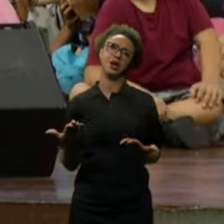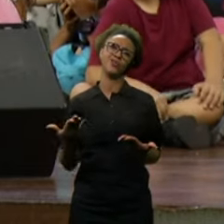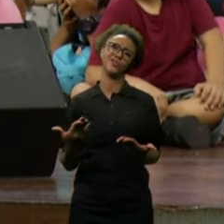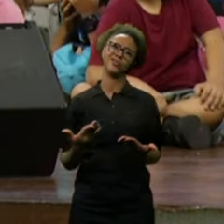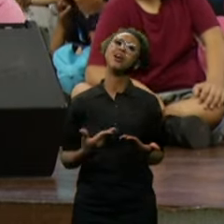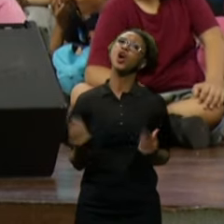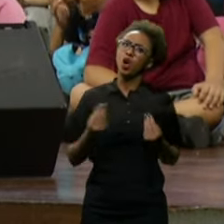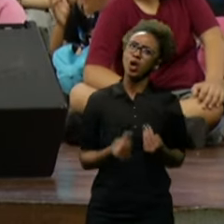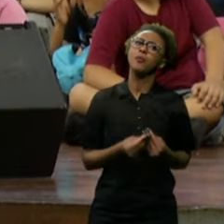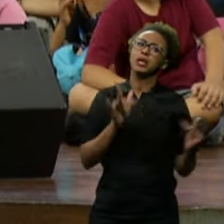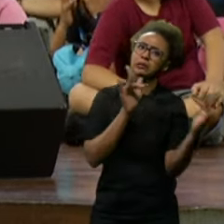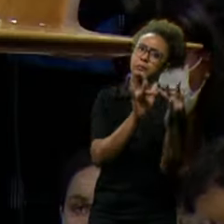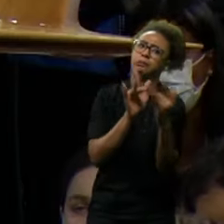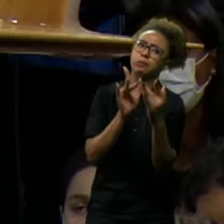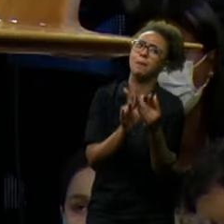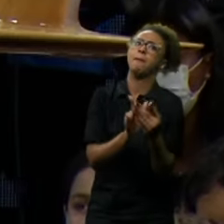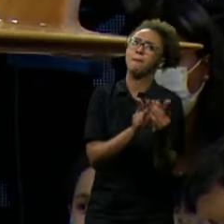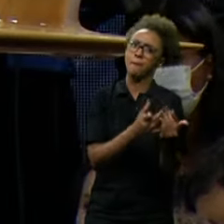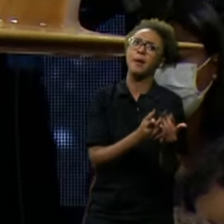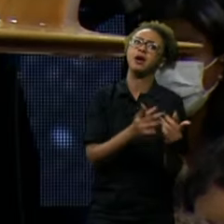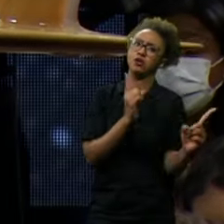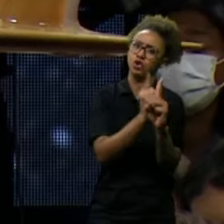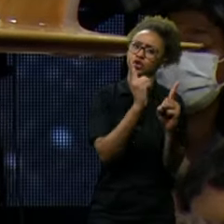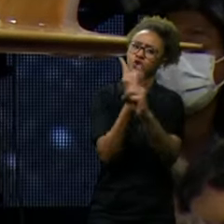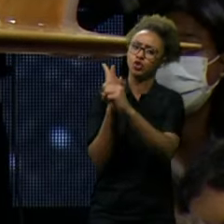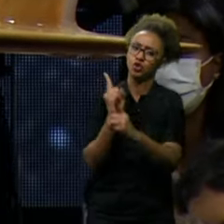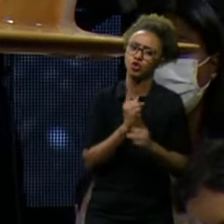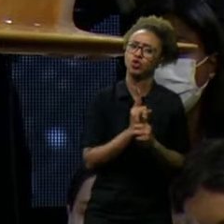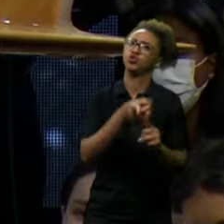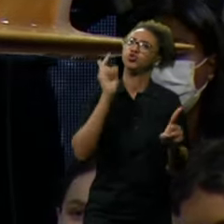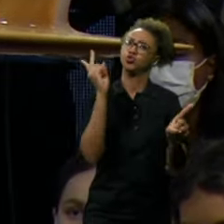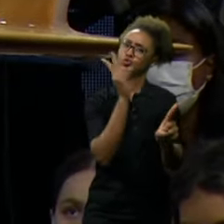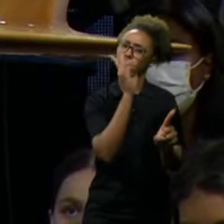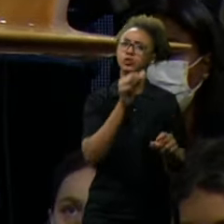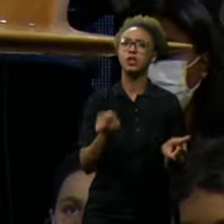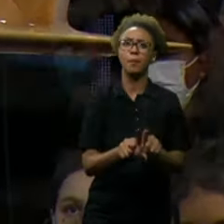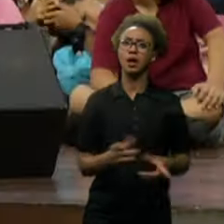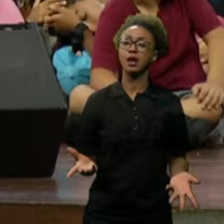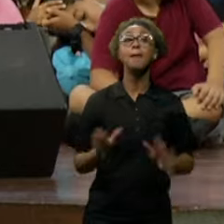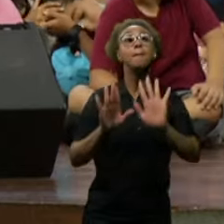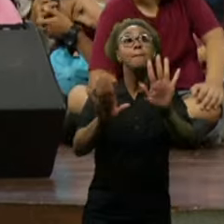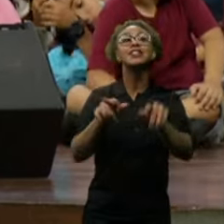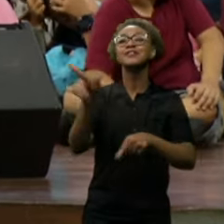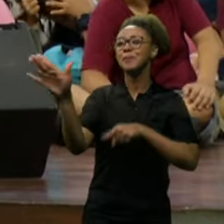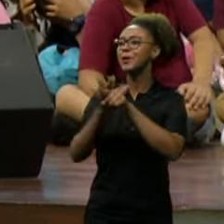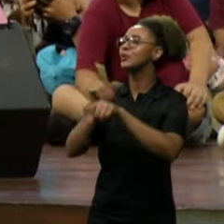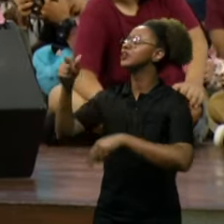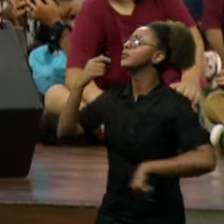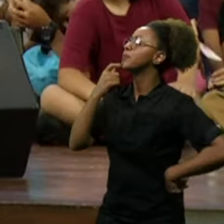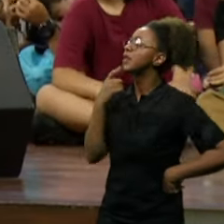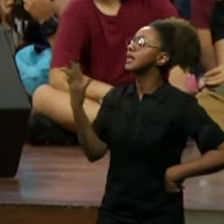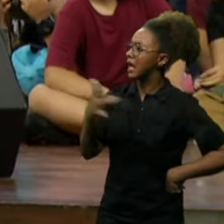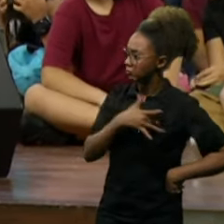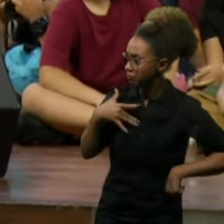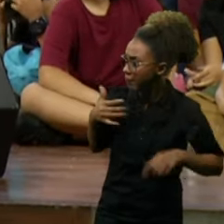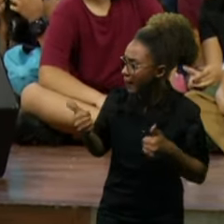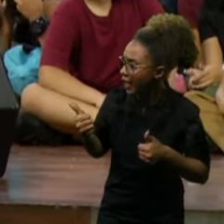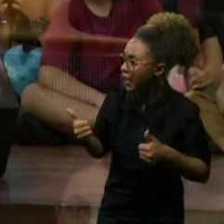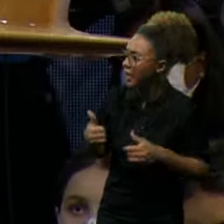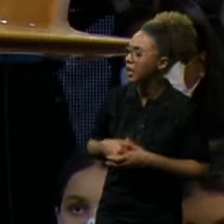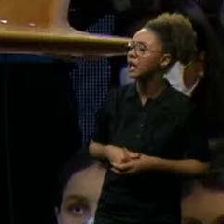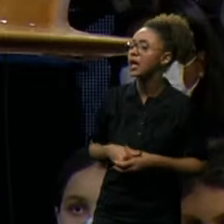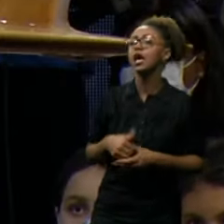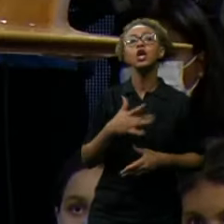perna direita de ovelha era fácil requer força o batom lá sentado Aí você pergunta para ele se aí tudo bem tudo bem